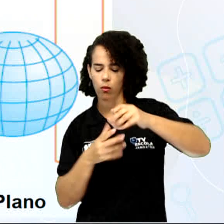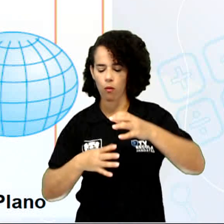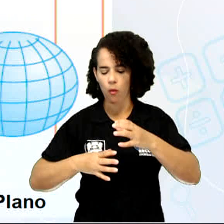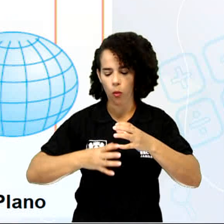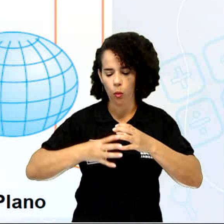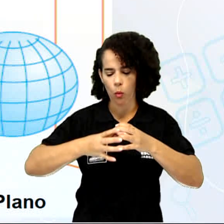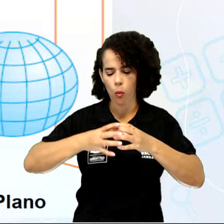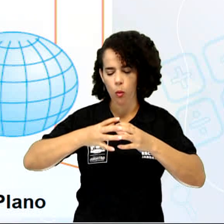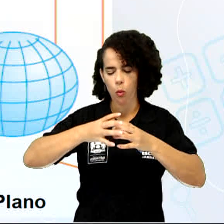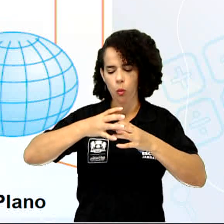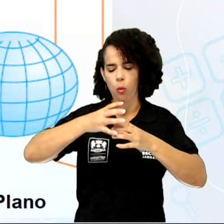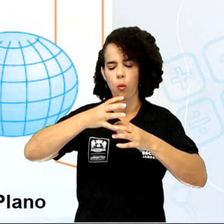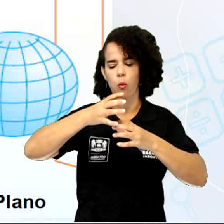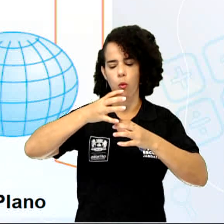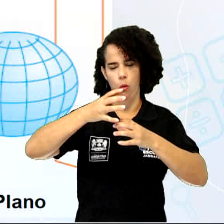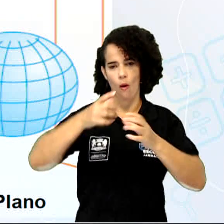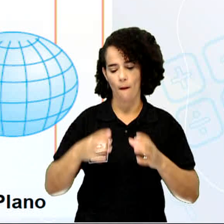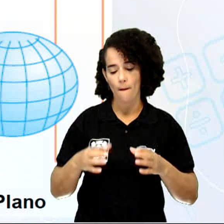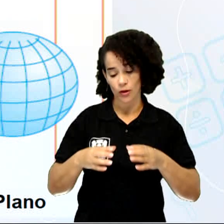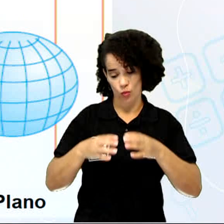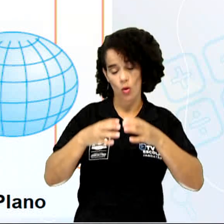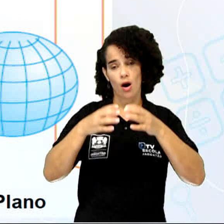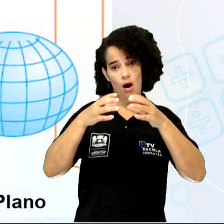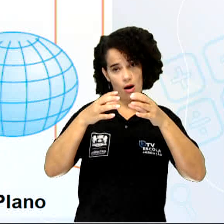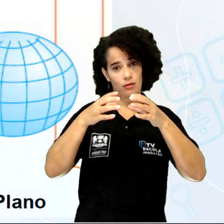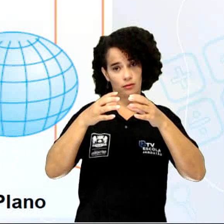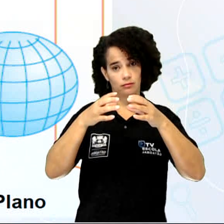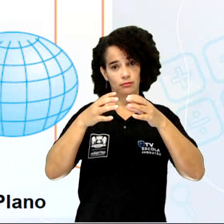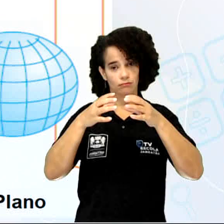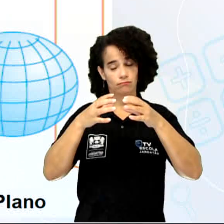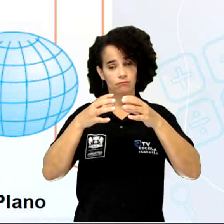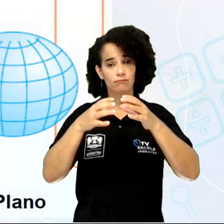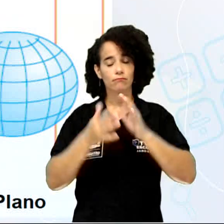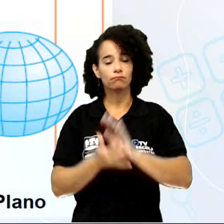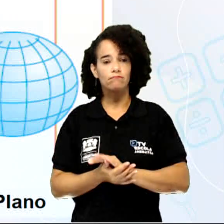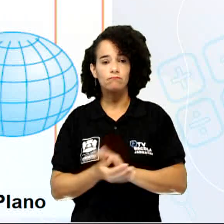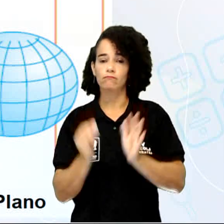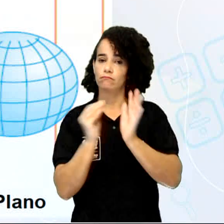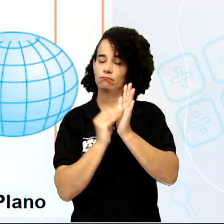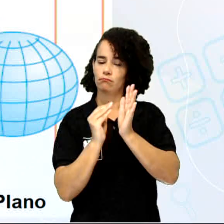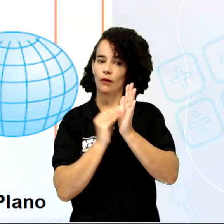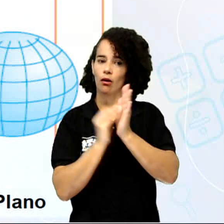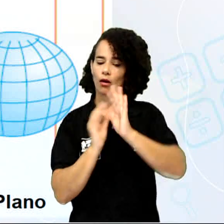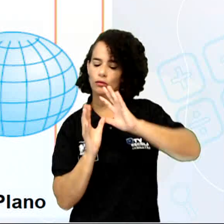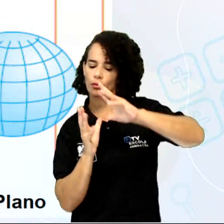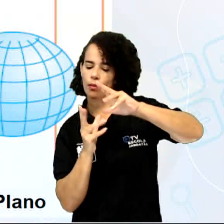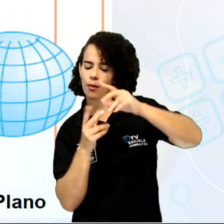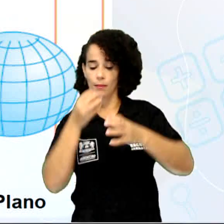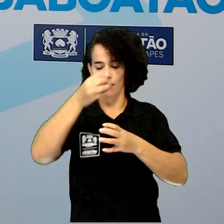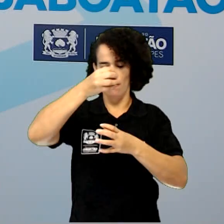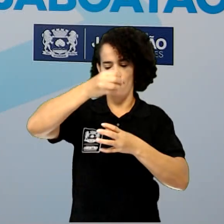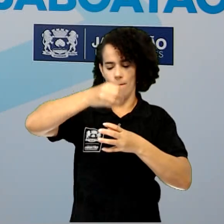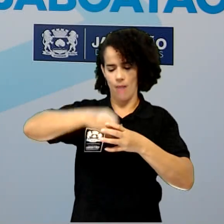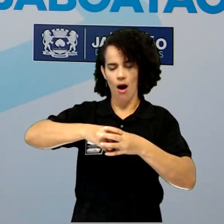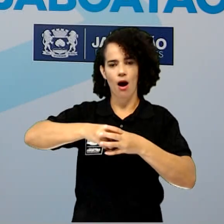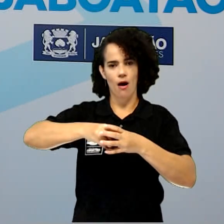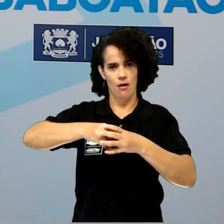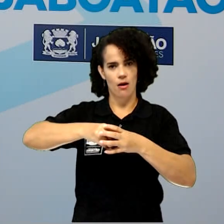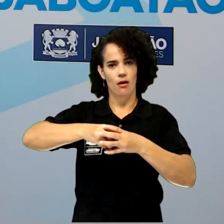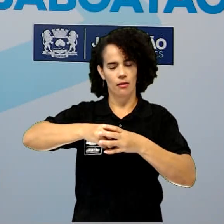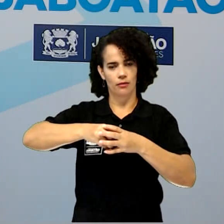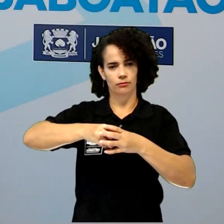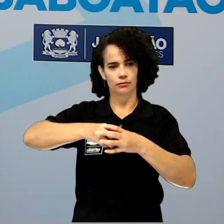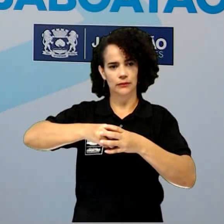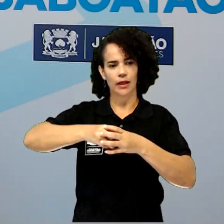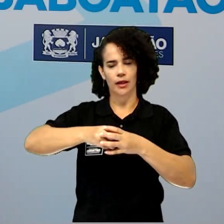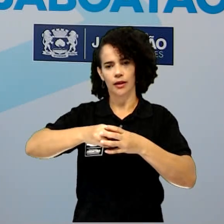em um cilindro, em um cano, um recipiente de cano, e colocasse o planeta lá dentro, né? E